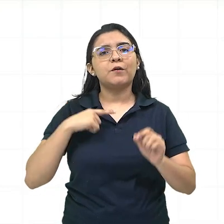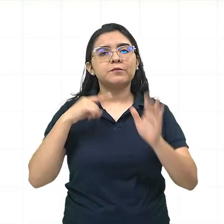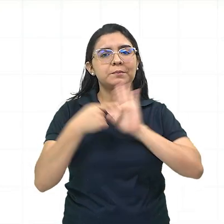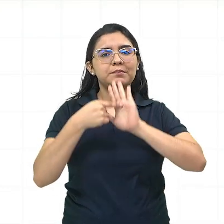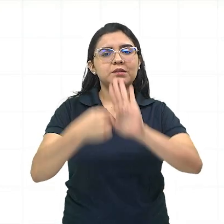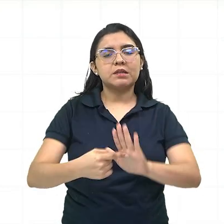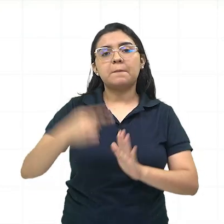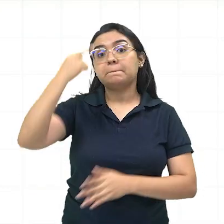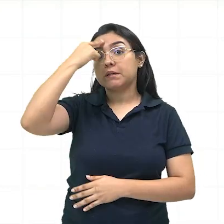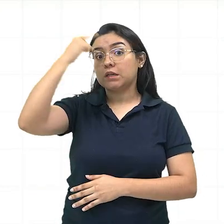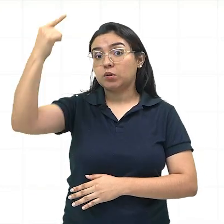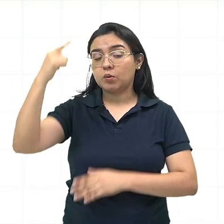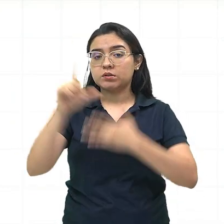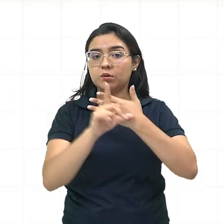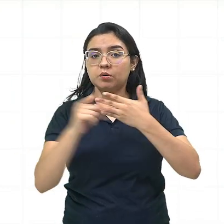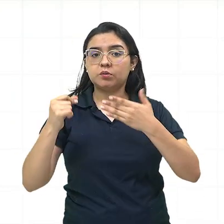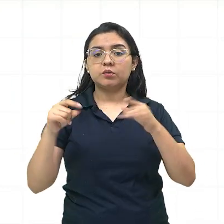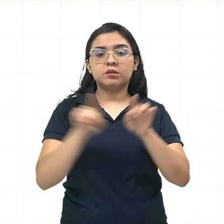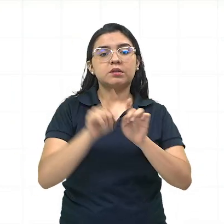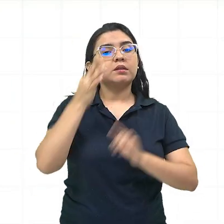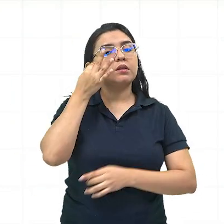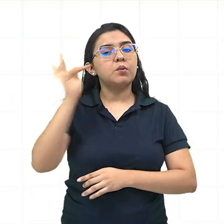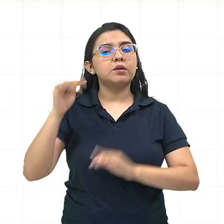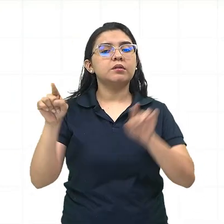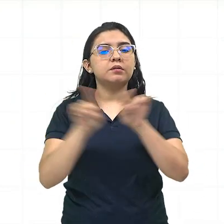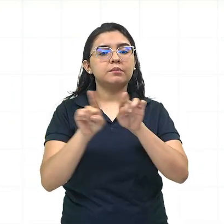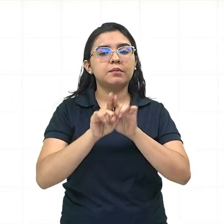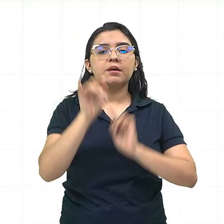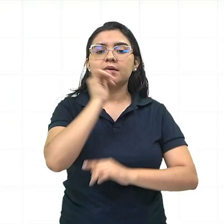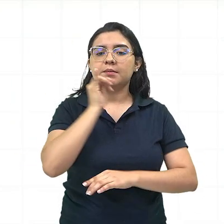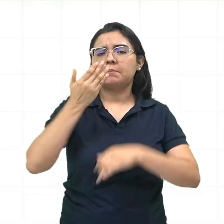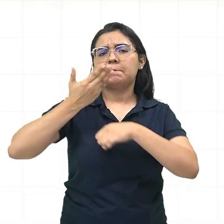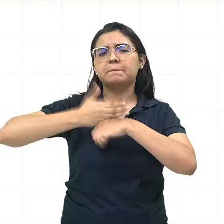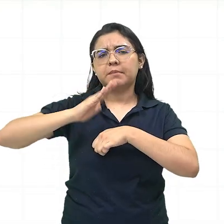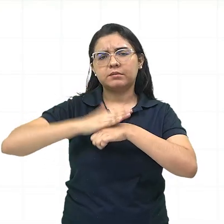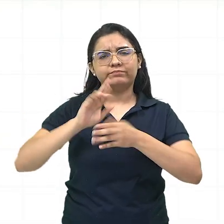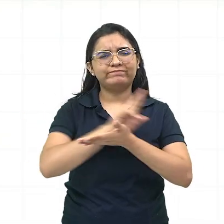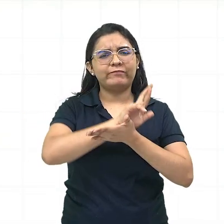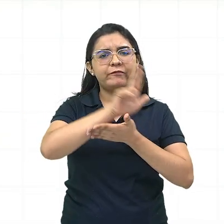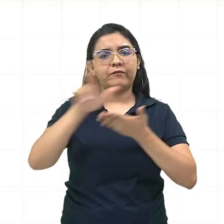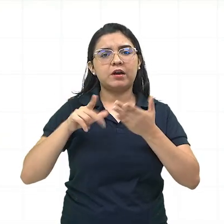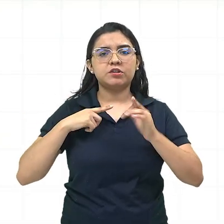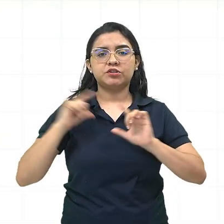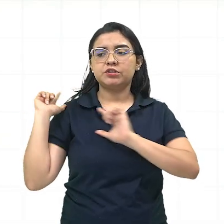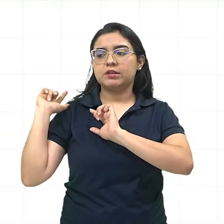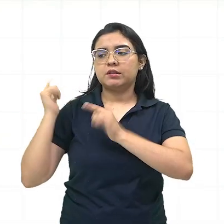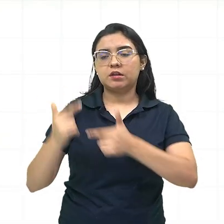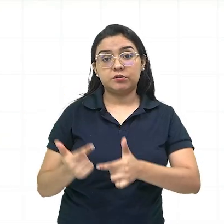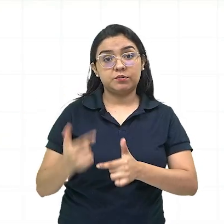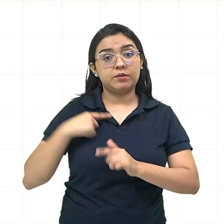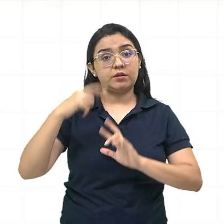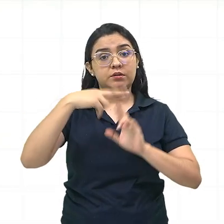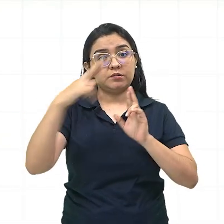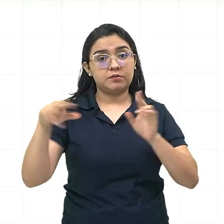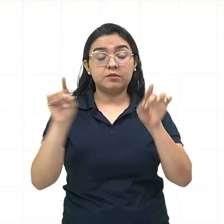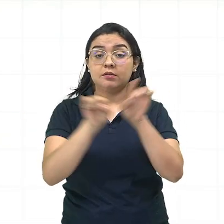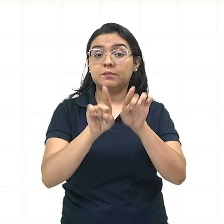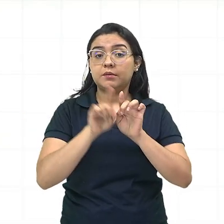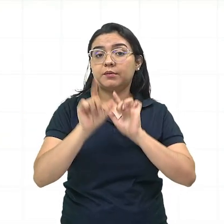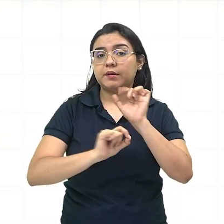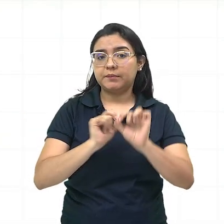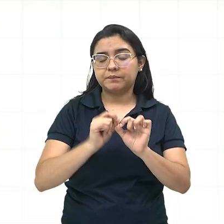pensadores, teorias e exemplos práticos de diversas tradições religiosas, além de